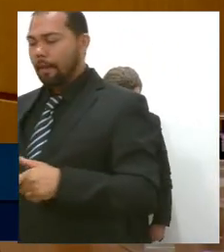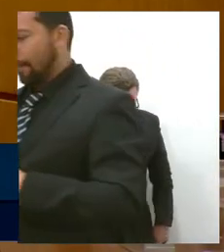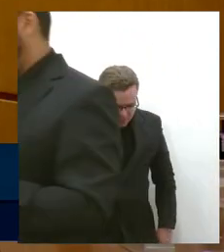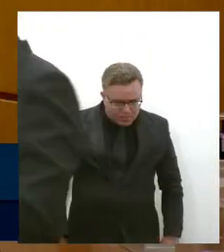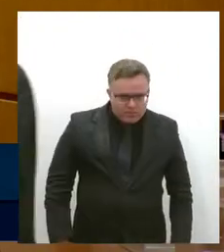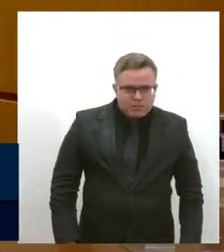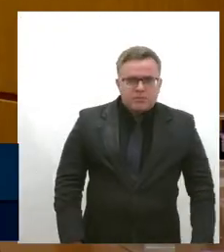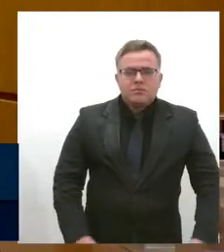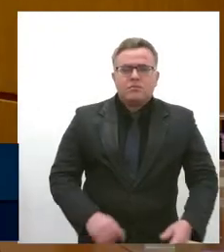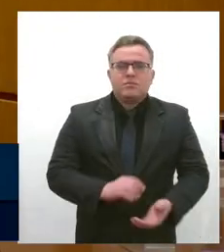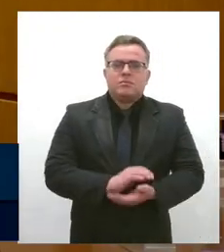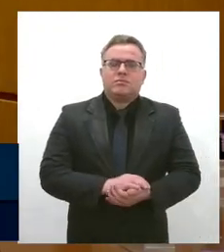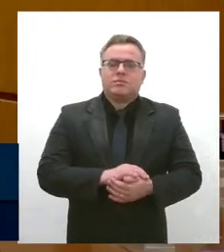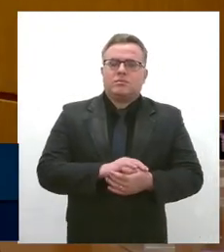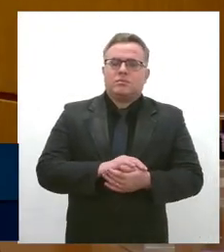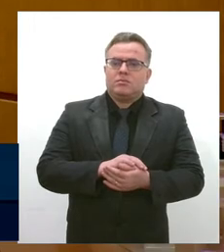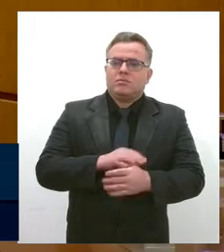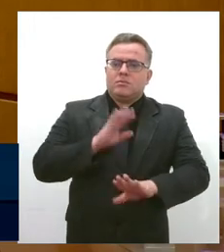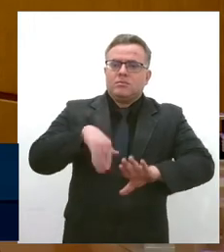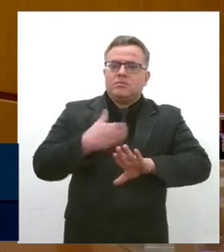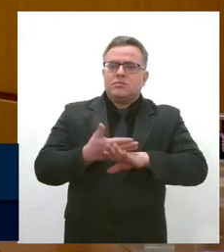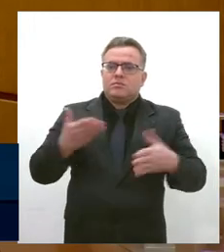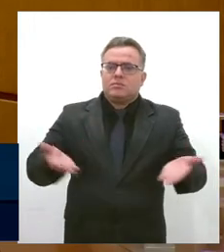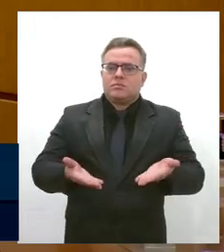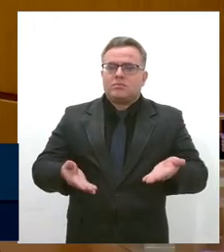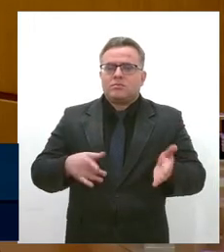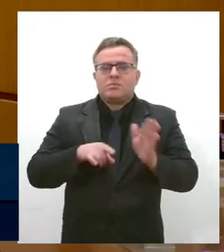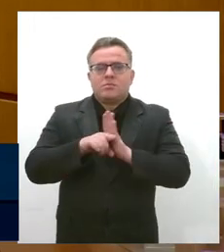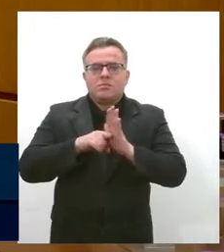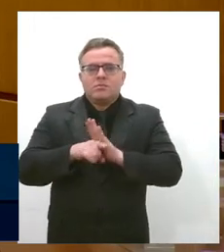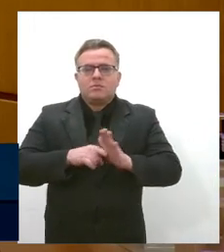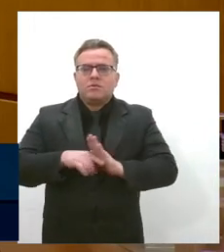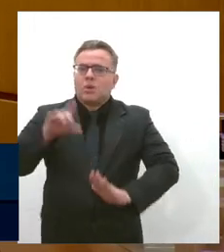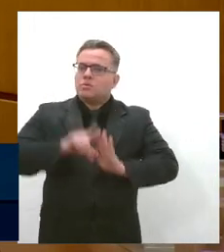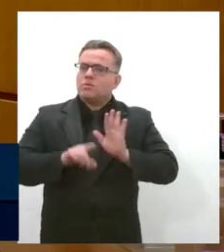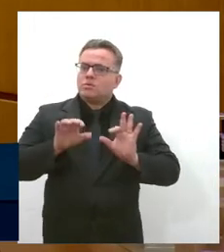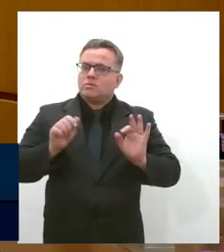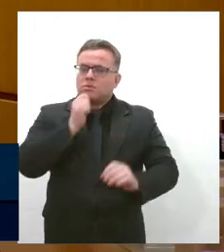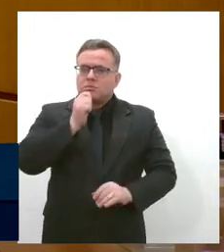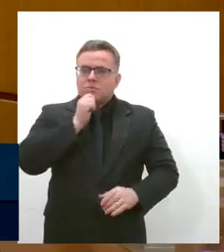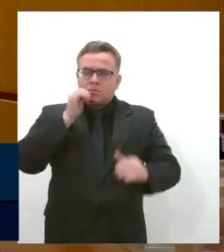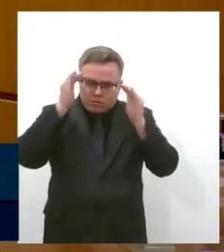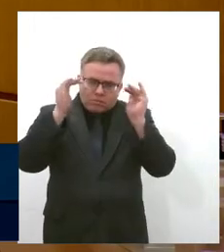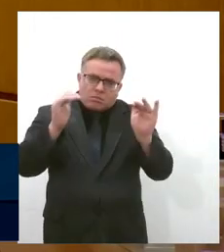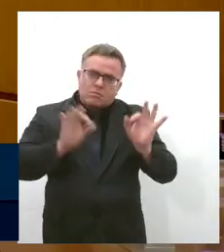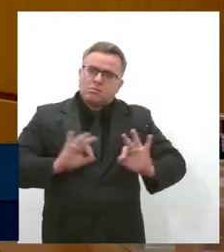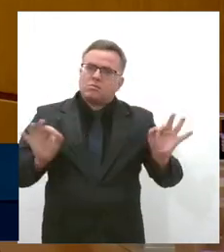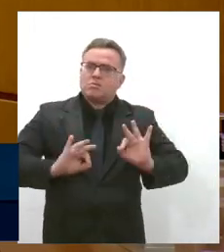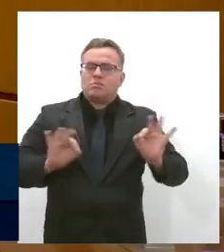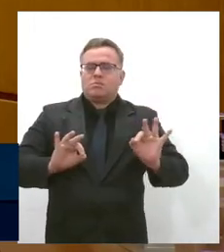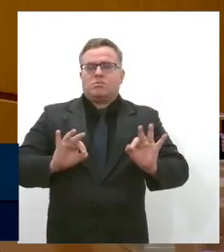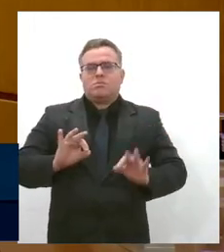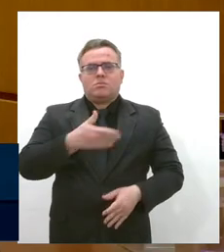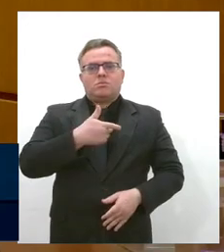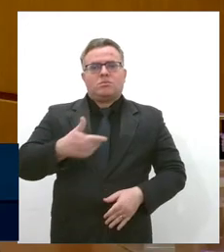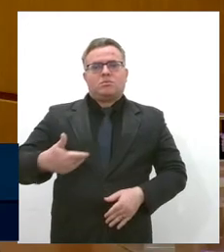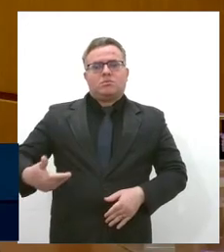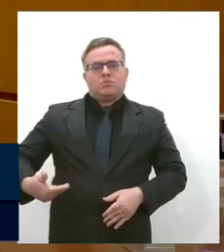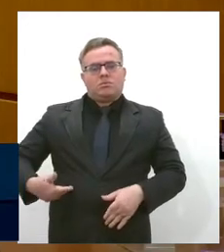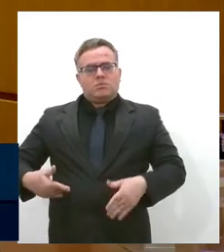continuam sem ser reparados nos seus direitos, sem nenhuma atenção por parte do poder público. E o seminário serviu para denunciar